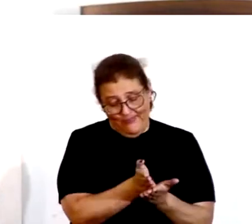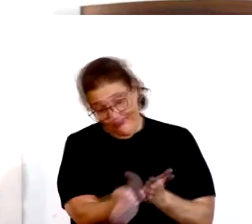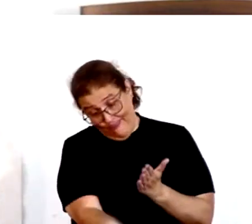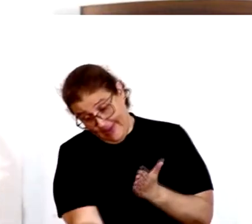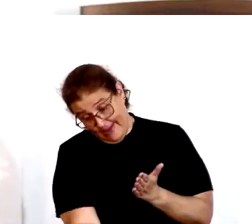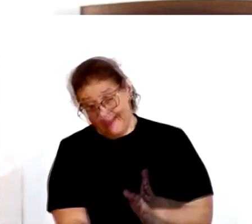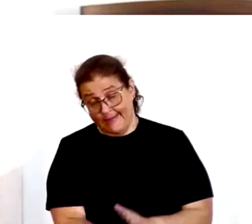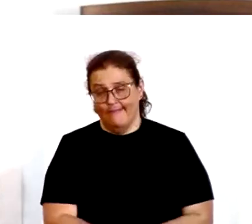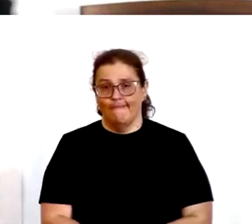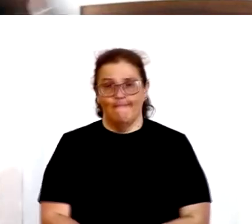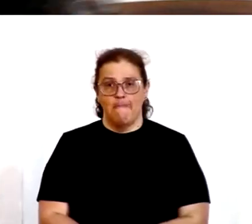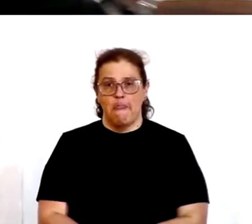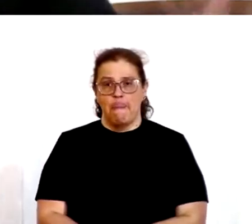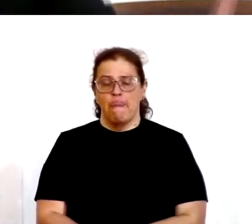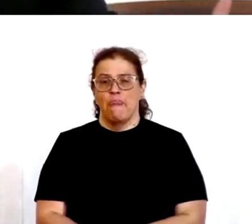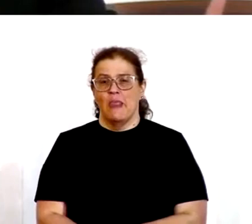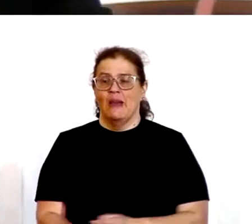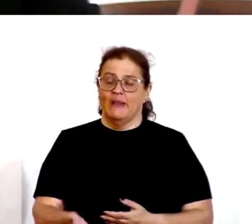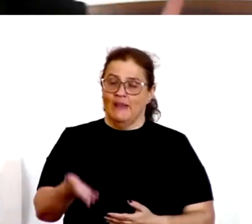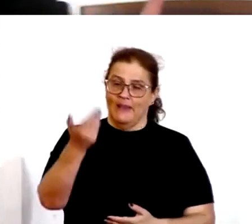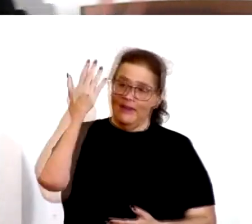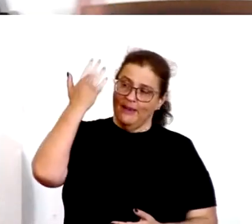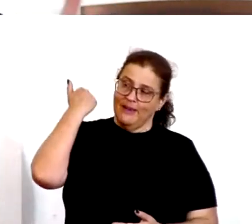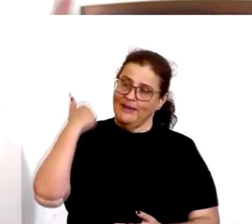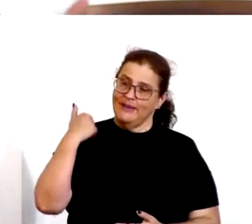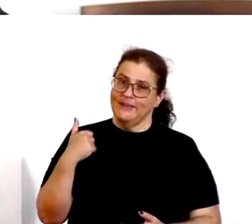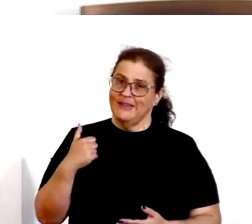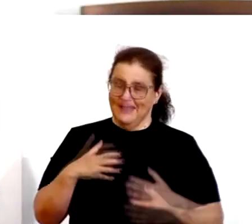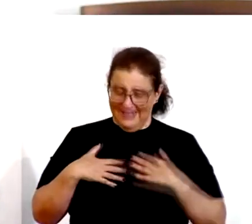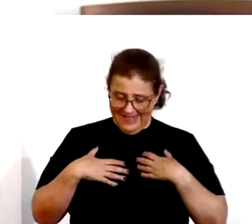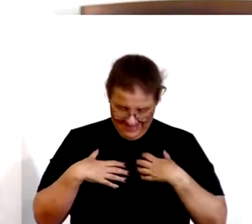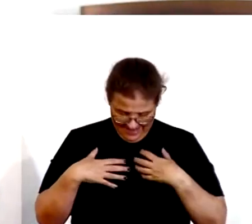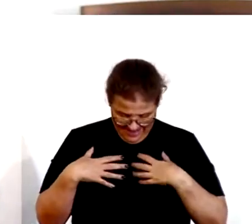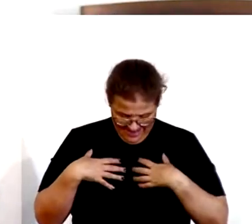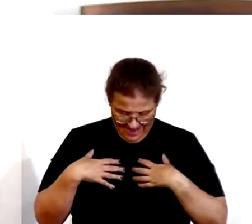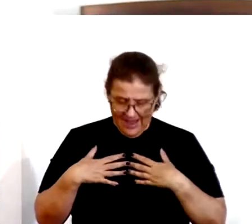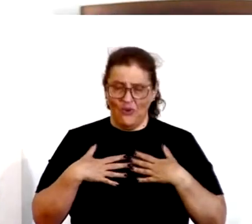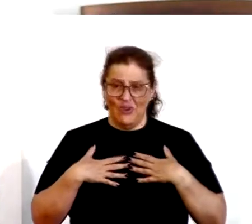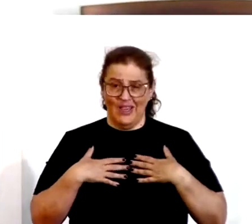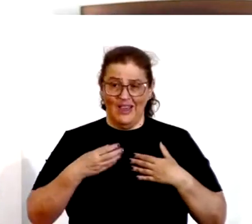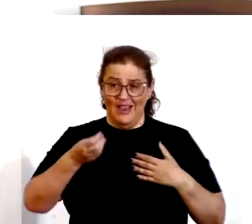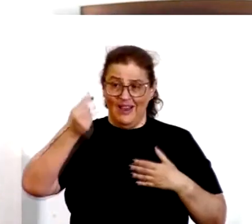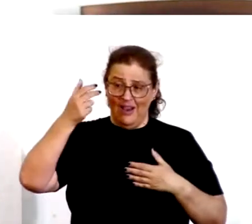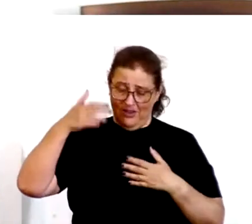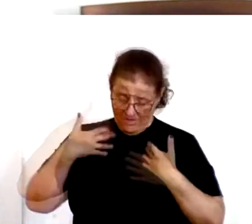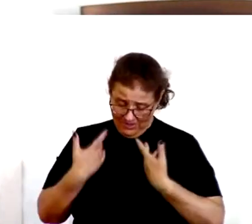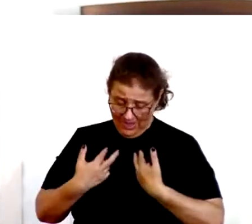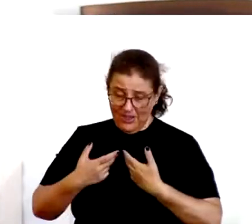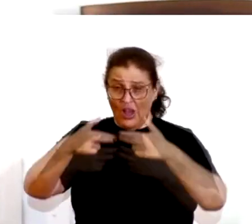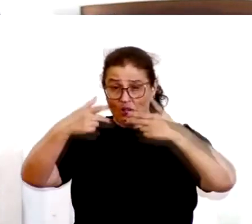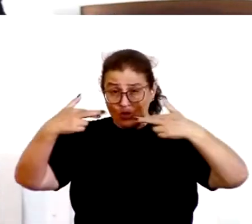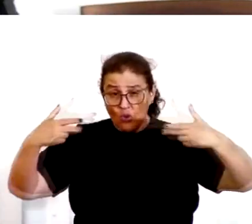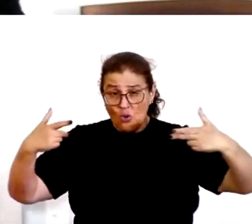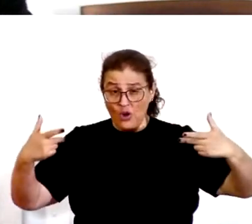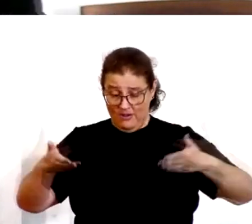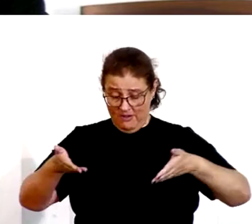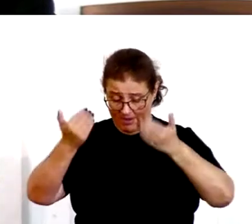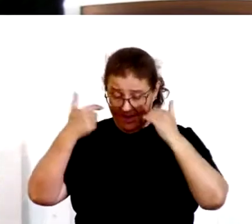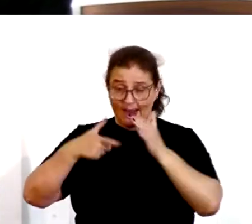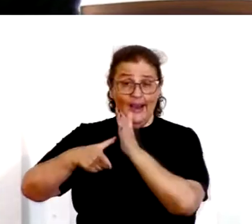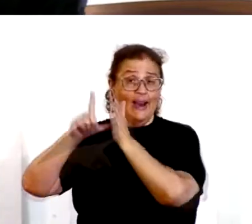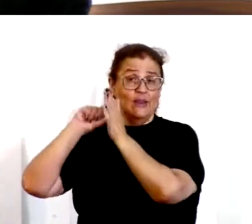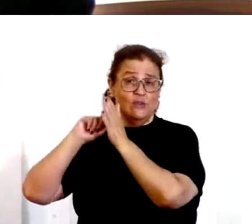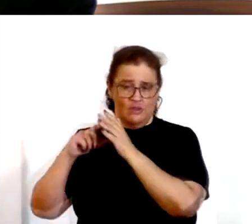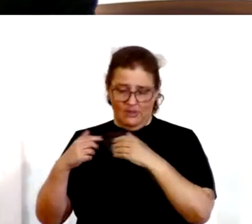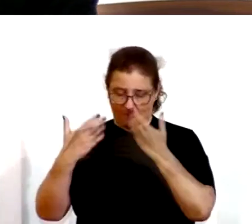essas práticas que antes eram da velha natureza comecem a sobressair na sua vida e dominar o seu coração e